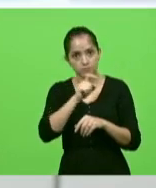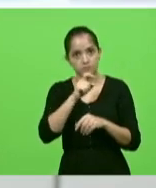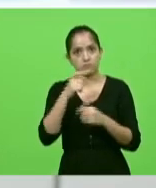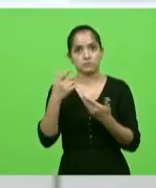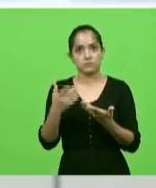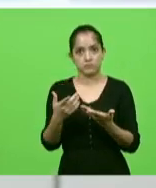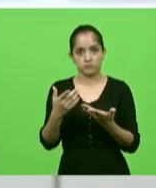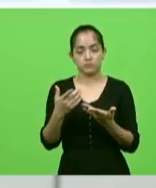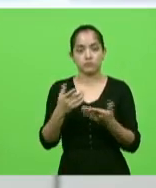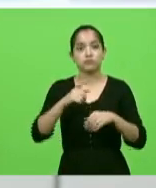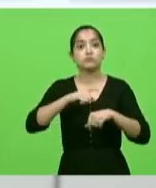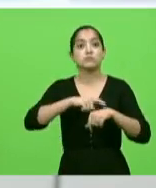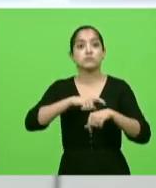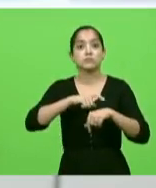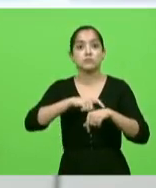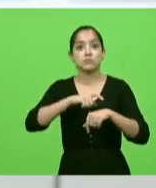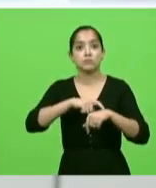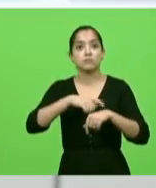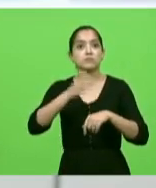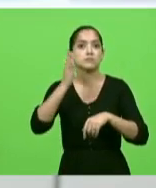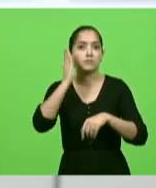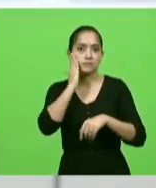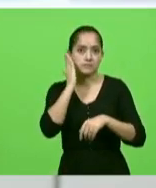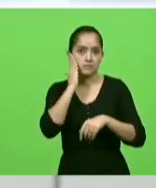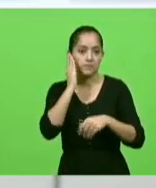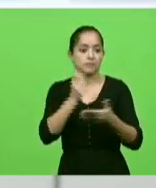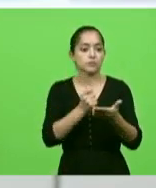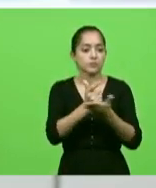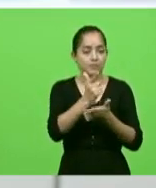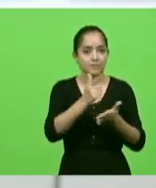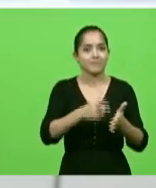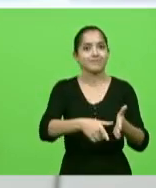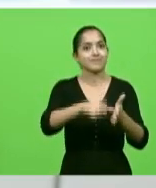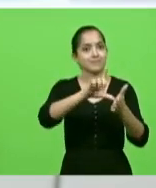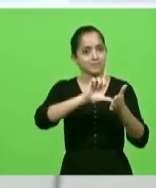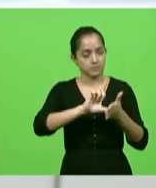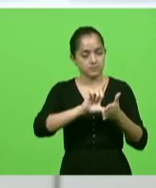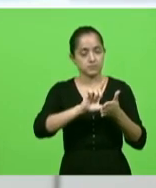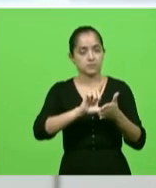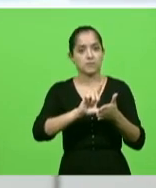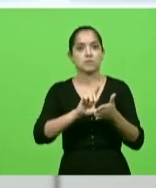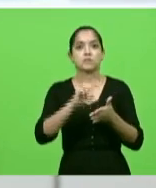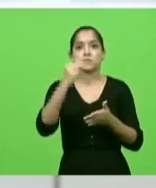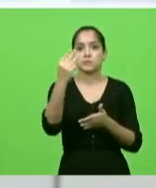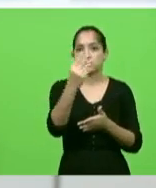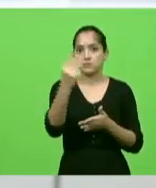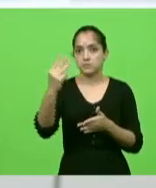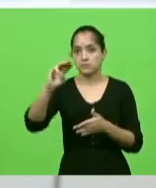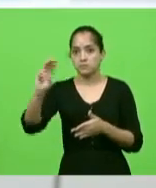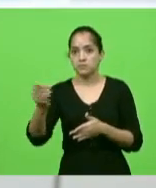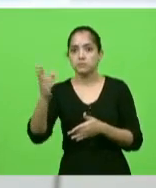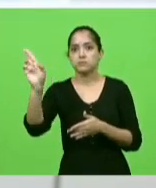acerca do momento em que tomou conhecimento do pagamento antecipado do valor de 33 milhões aveiga médio